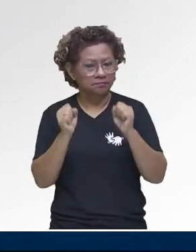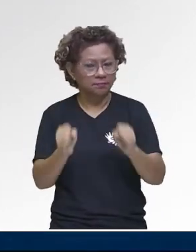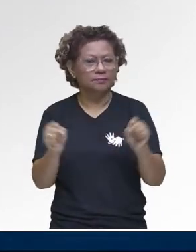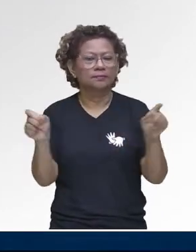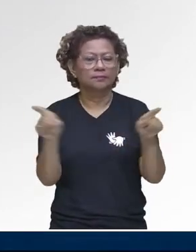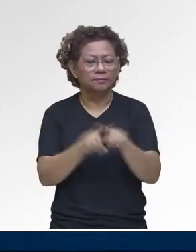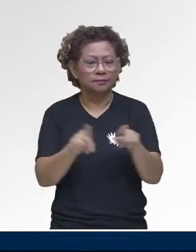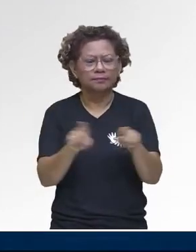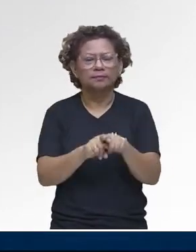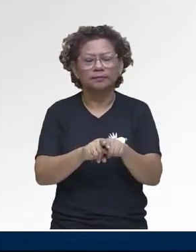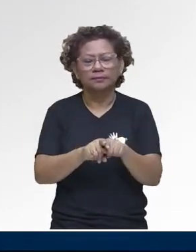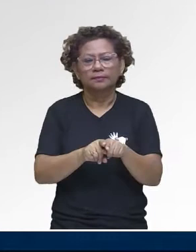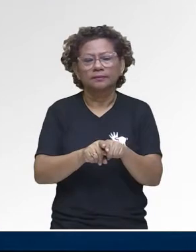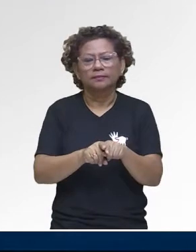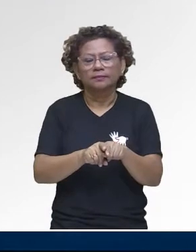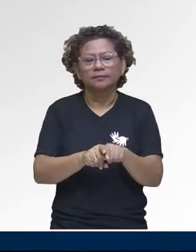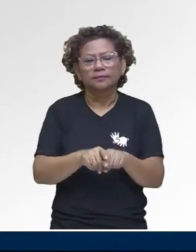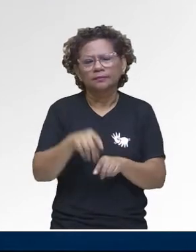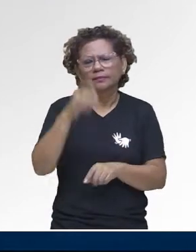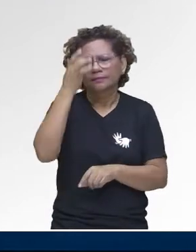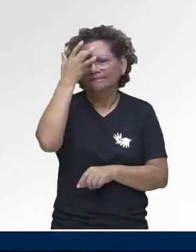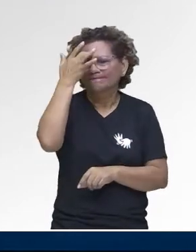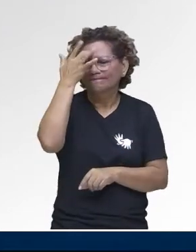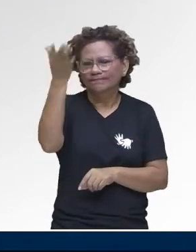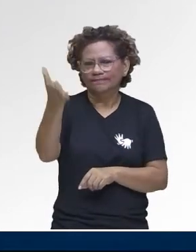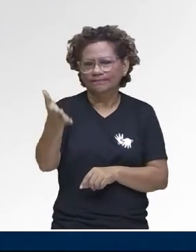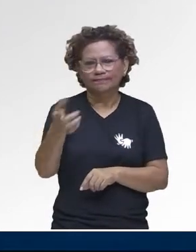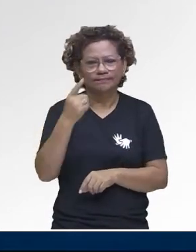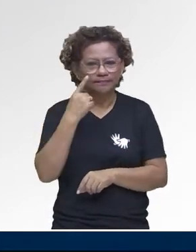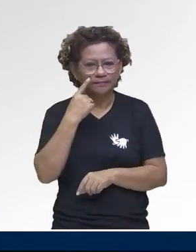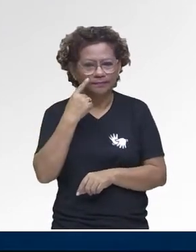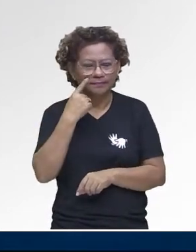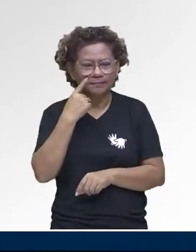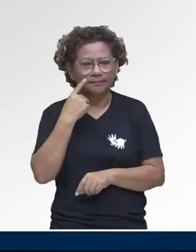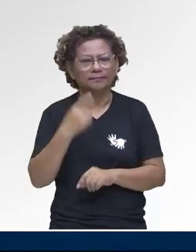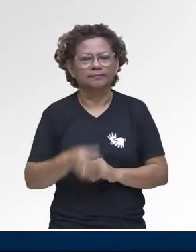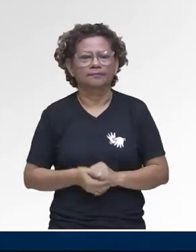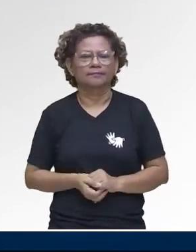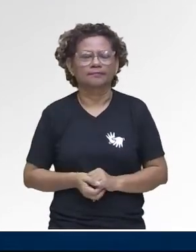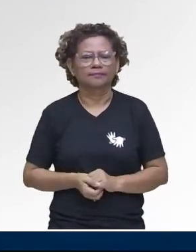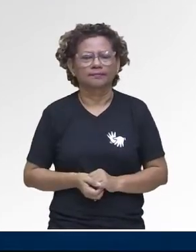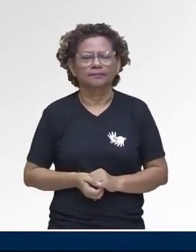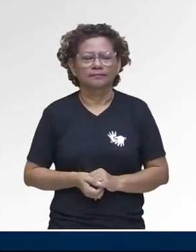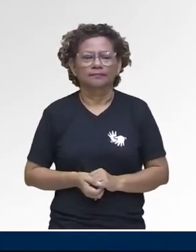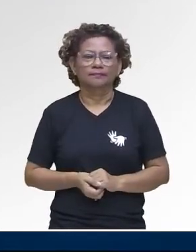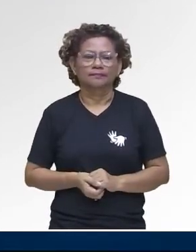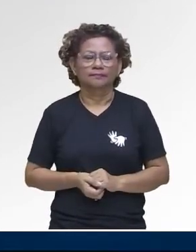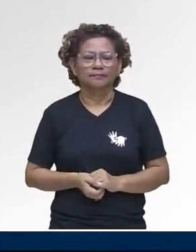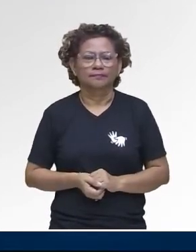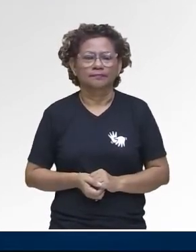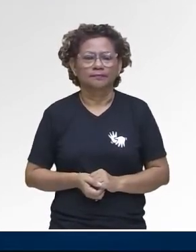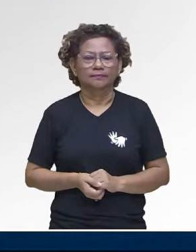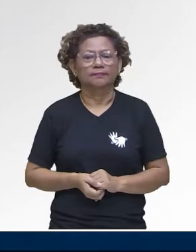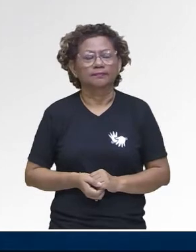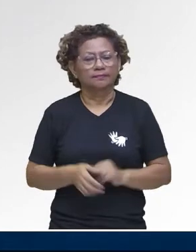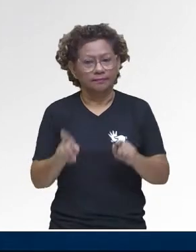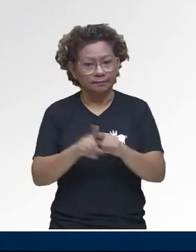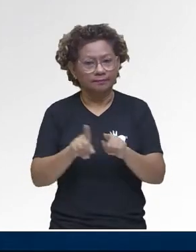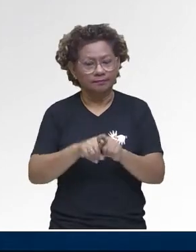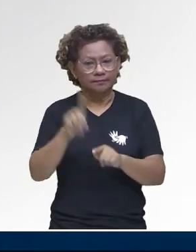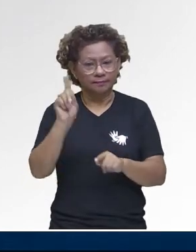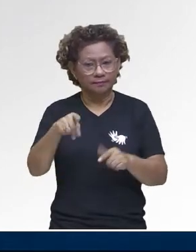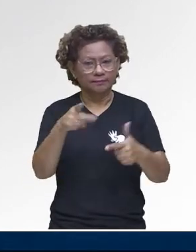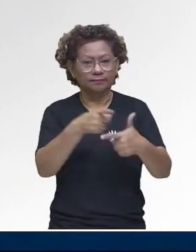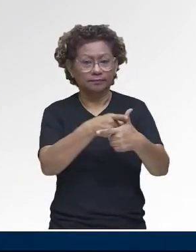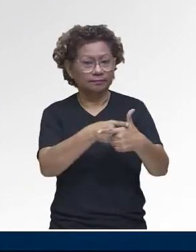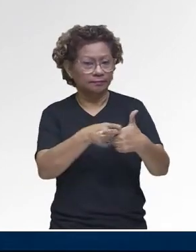ficar bem simples, Nós temos aqui que escrever a fração, que nada mais é do que uma divisão, onde nós temos